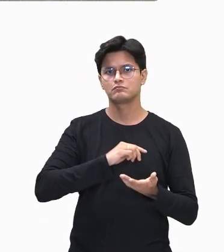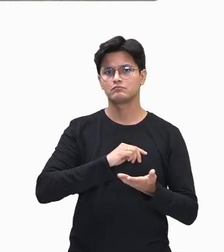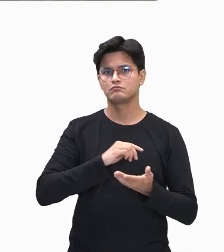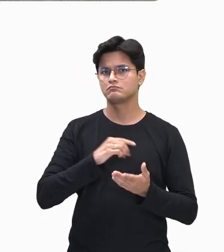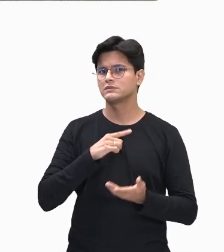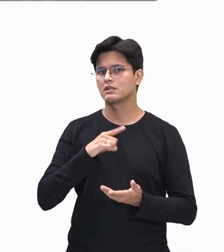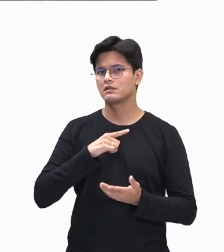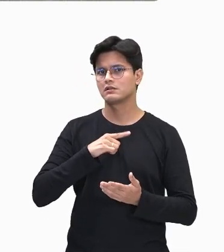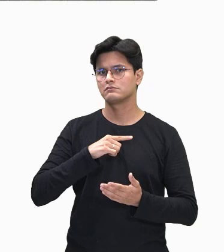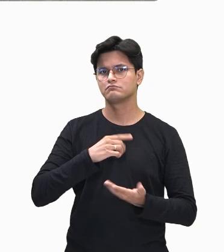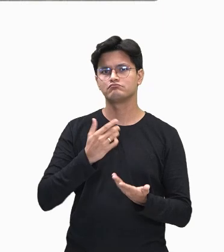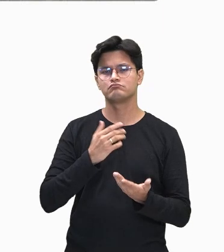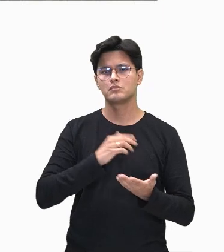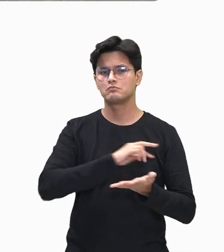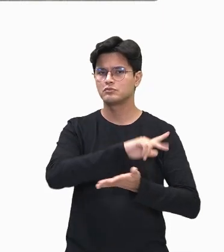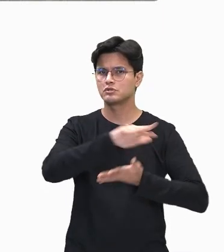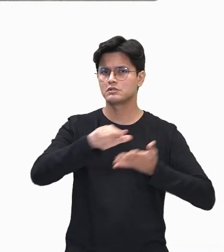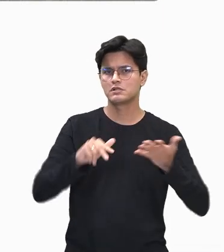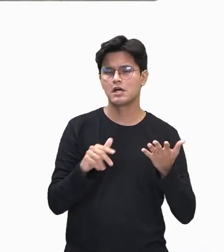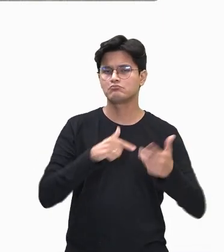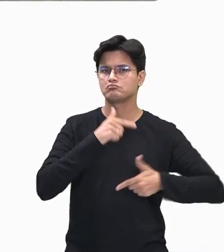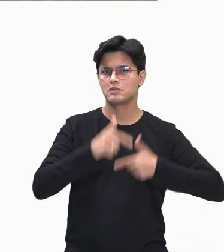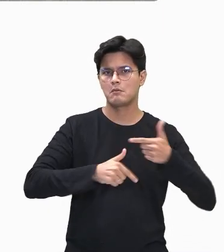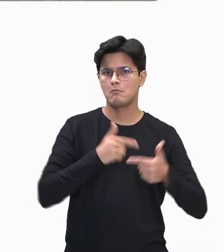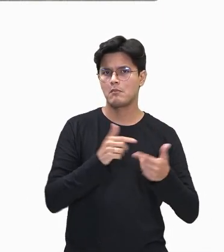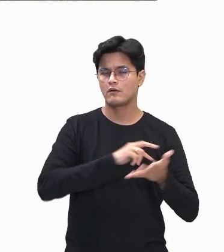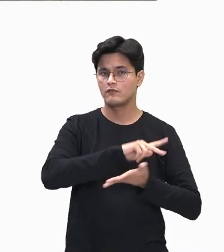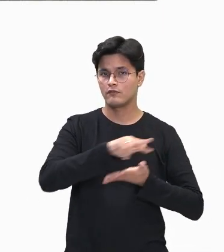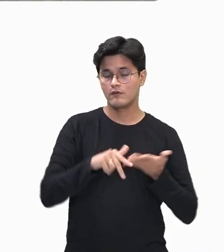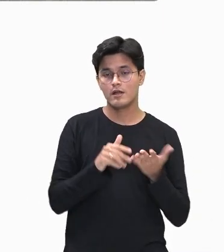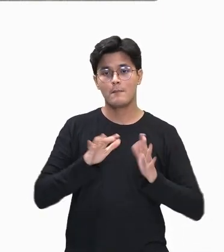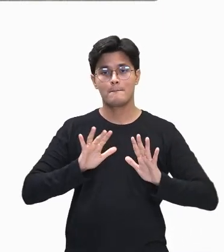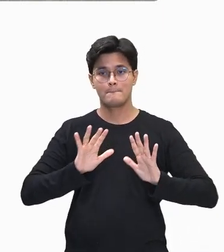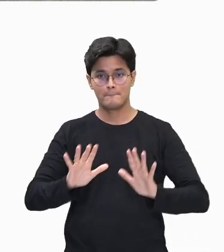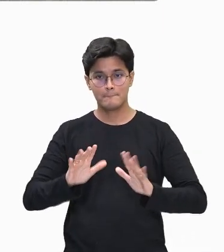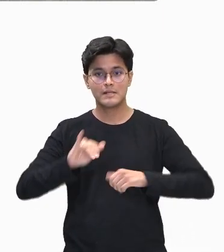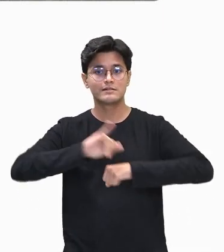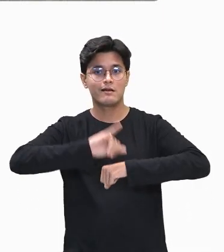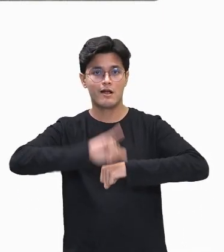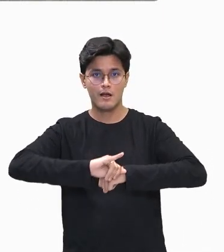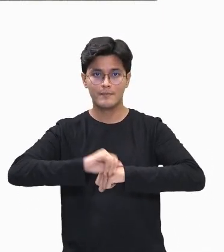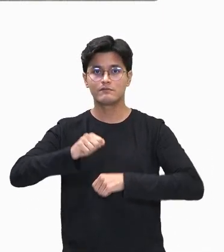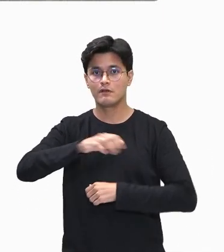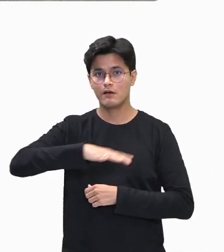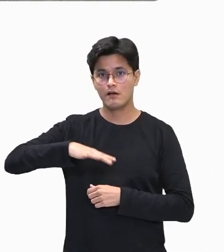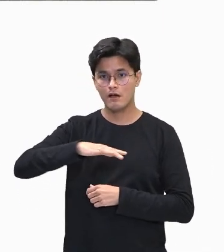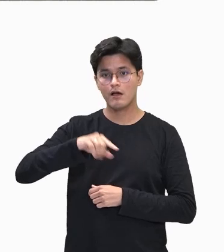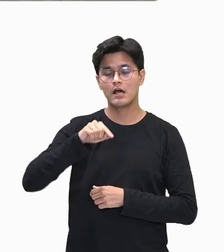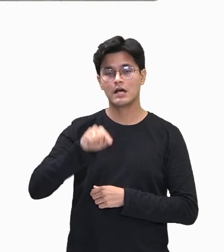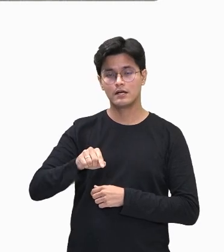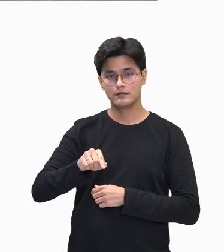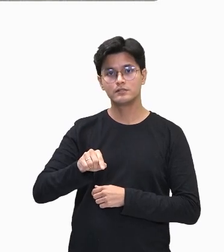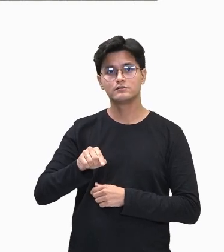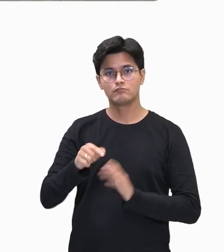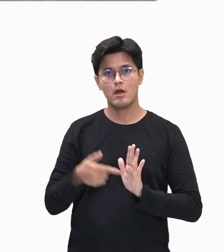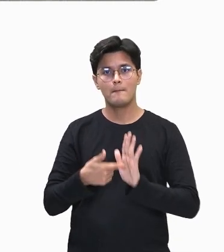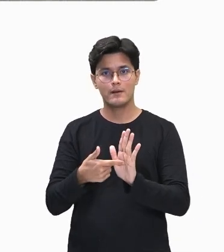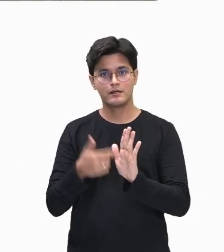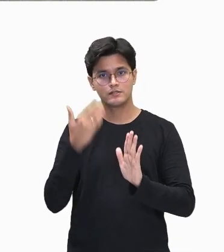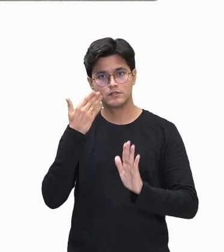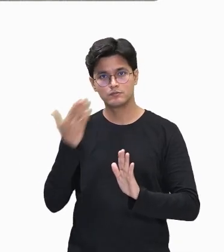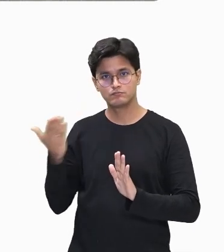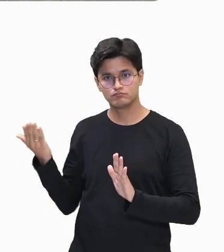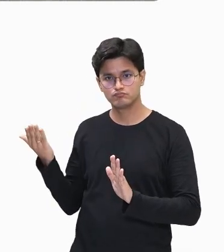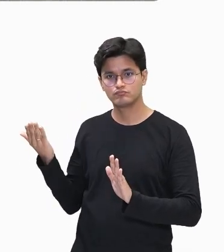desenvolvem aí várias atividades, né? Porém, essas capitais regionais, elas aparecem aí